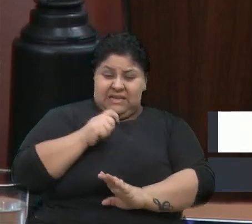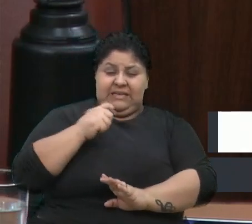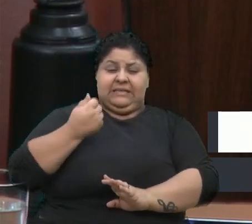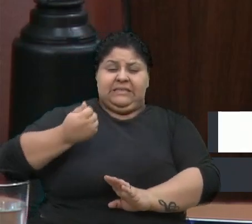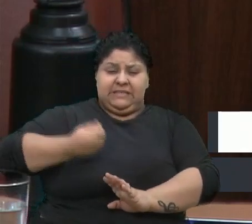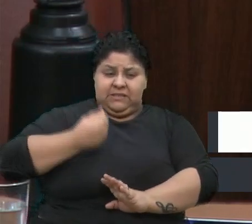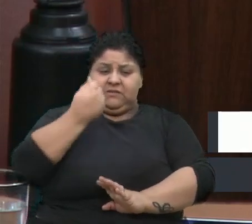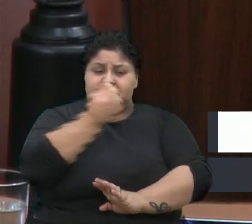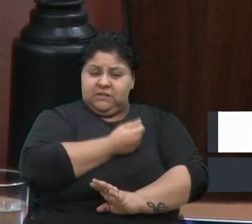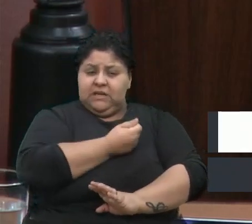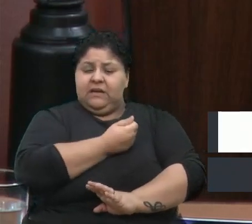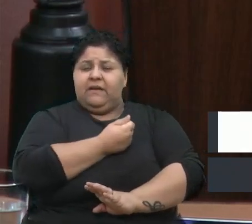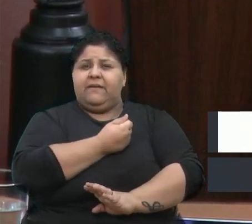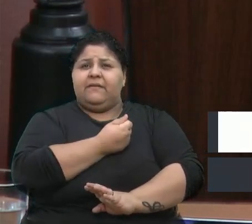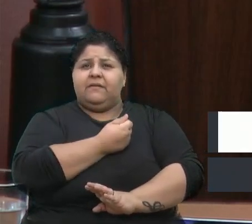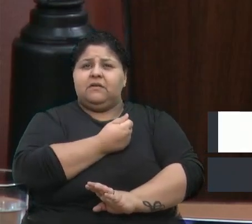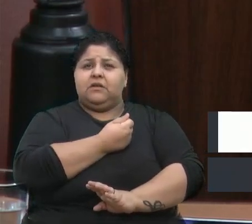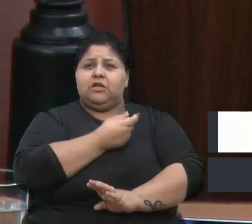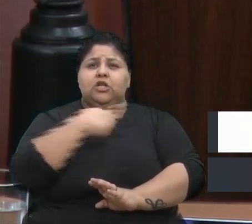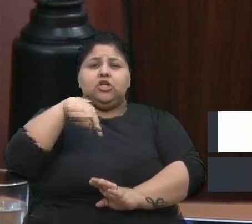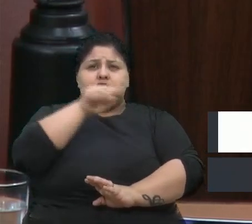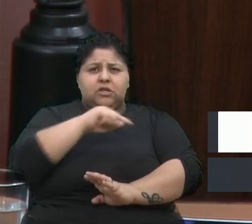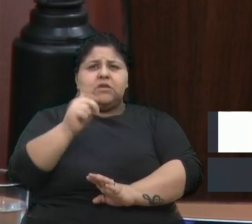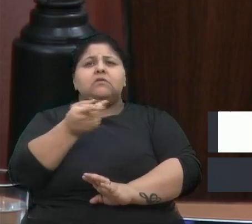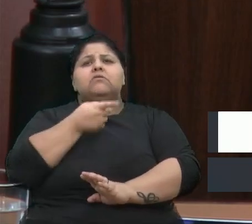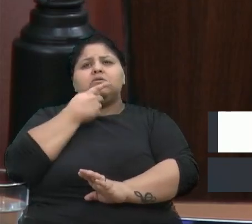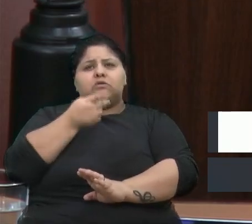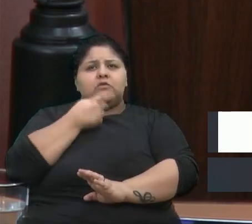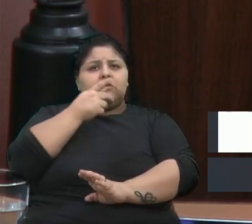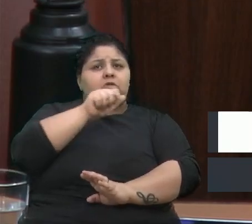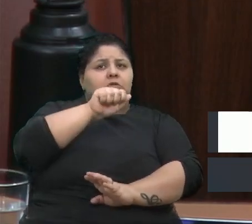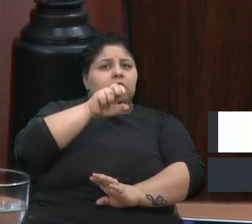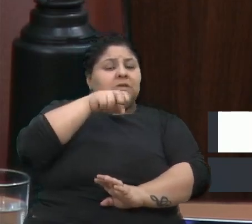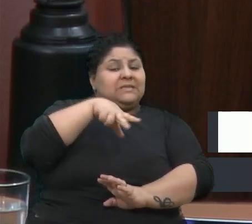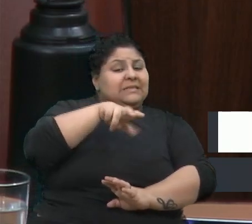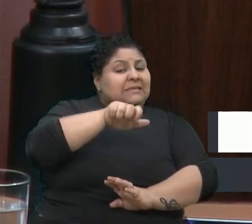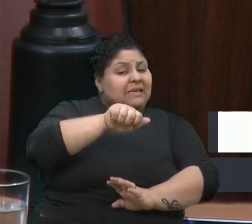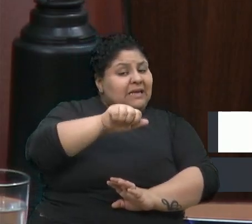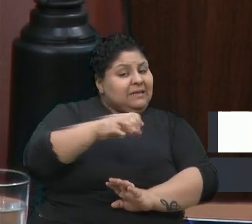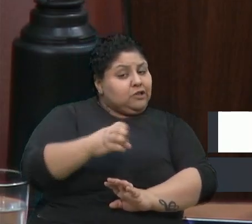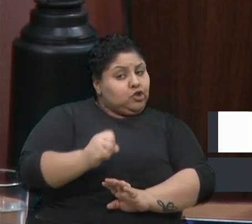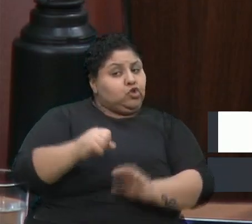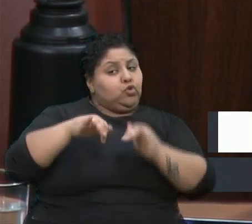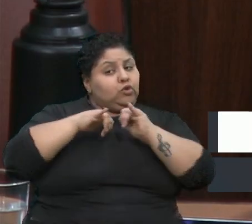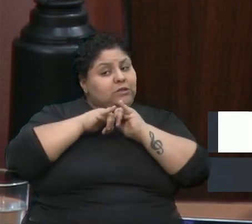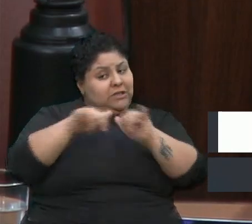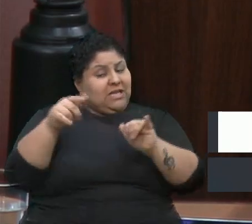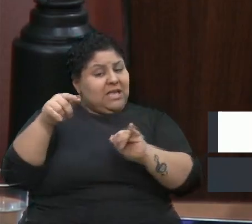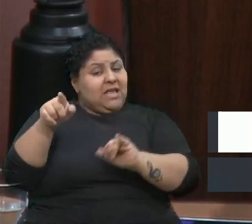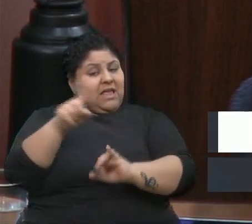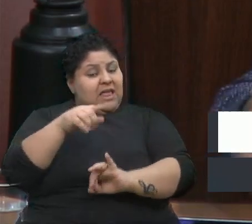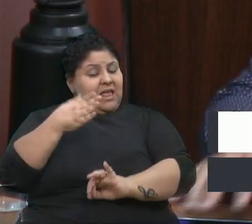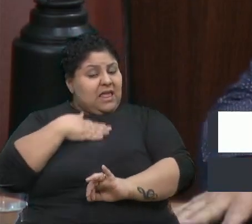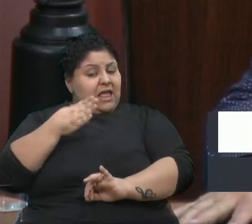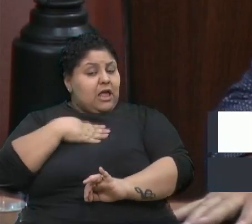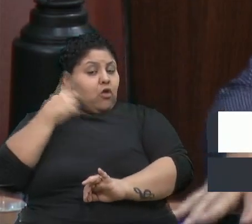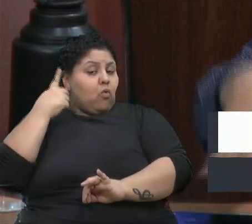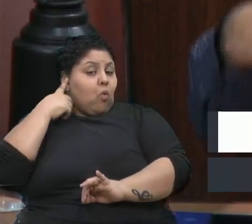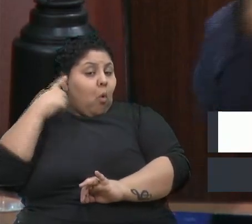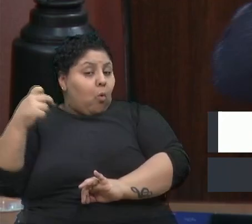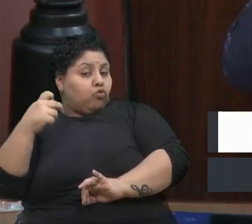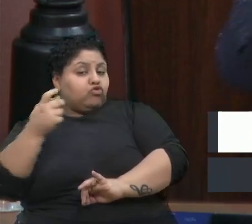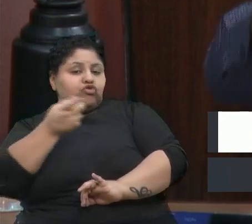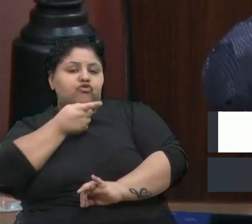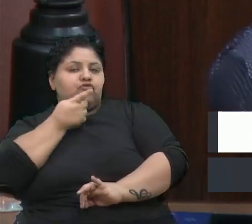né? Nós falamos sobre a questão do censo ou de dados, porque eu ouço falar, eu não estou mais na Comissão de